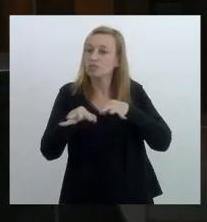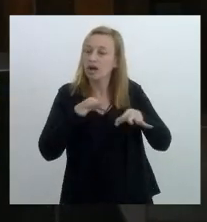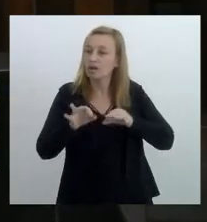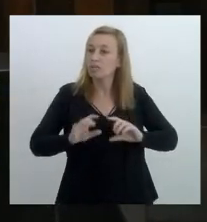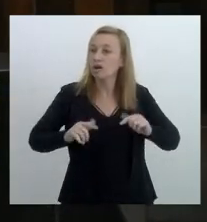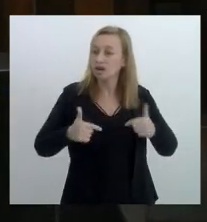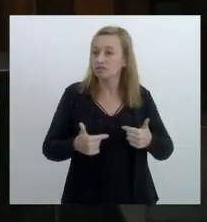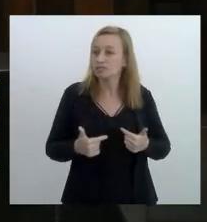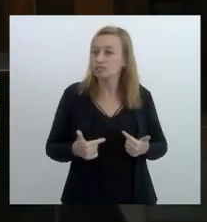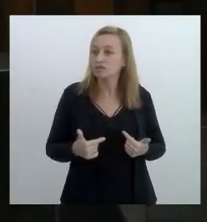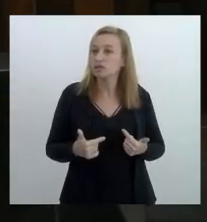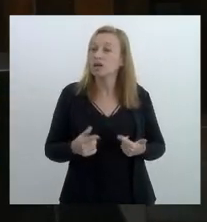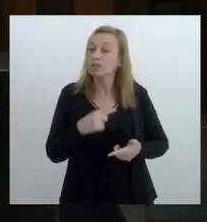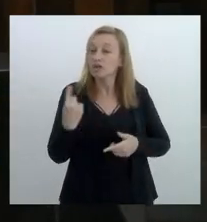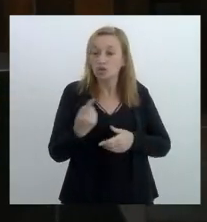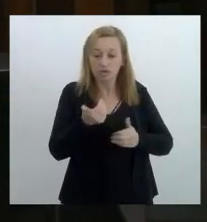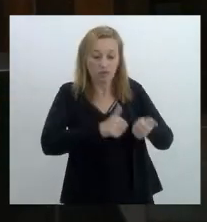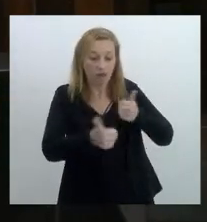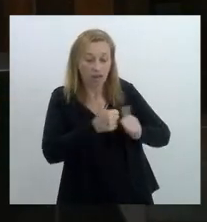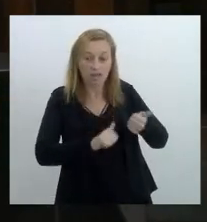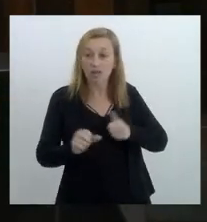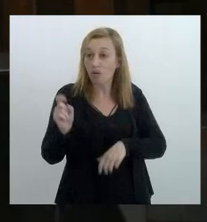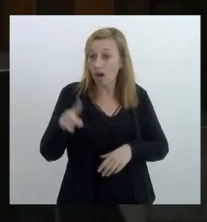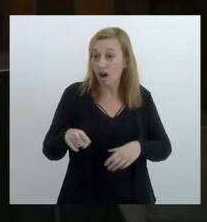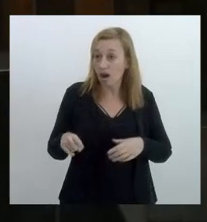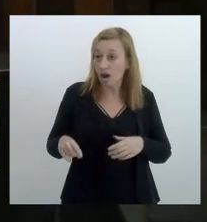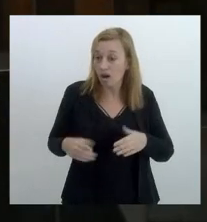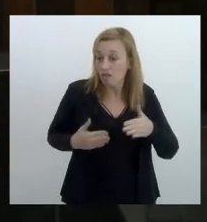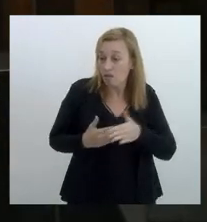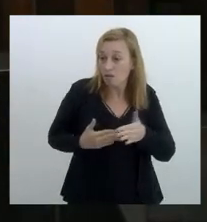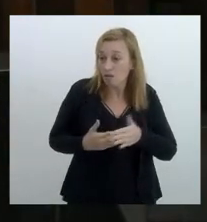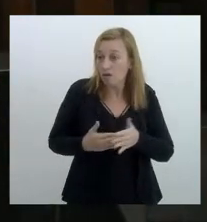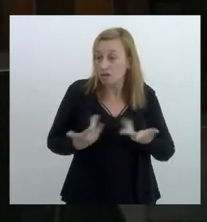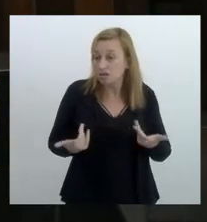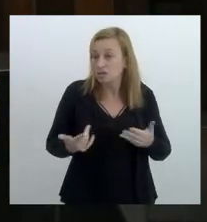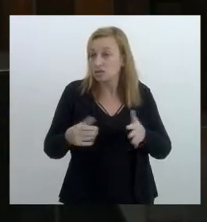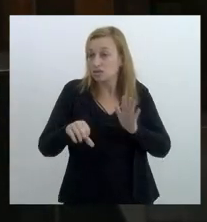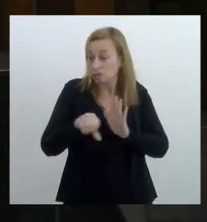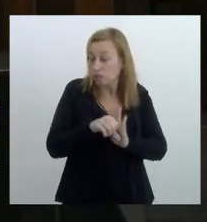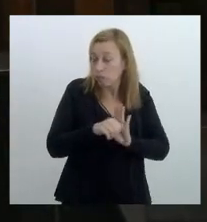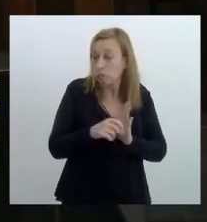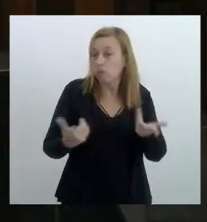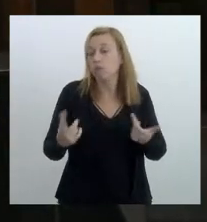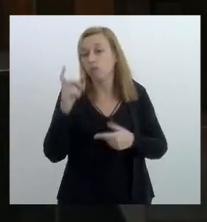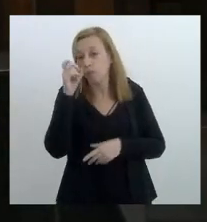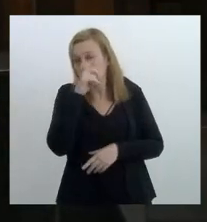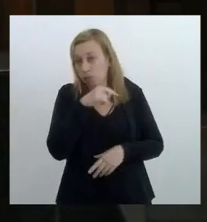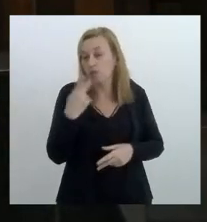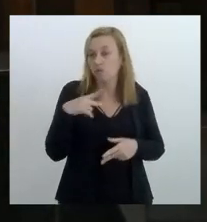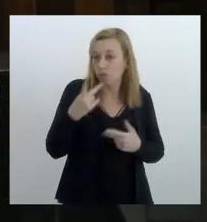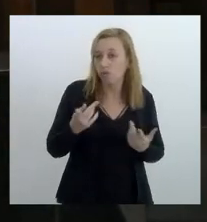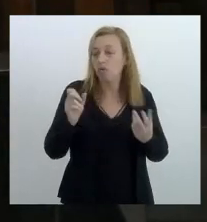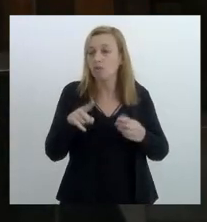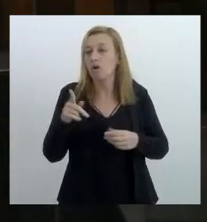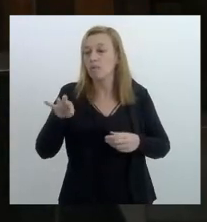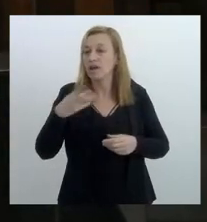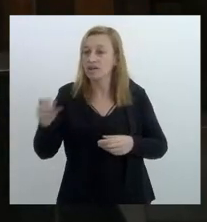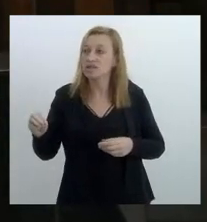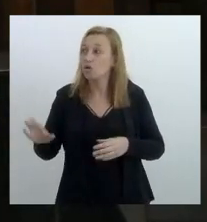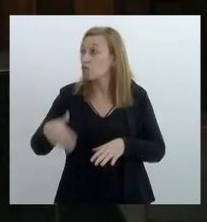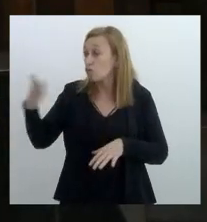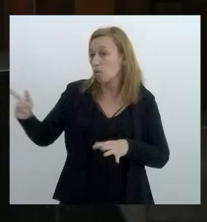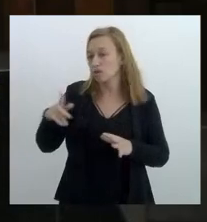operação, que na nossa avaliação é eivada de ilegalidades, embora seja difícil questionar, porque como é uma operação